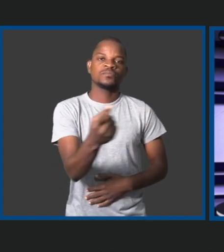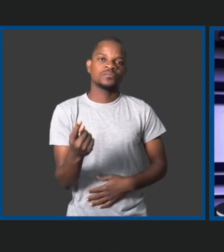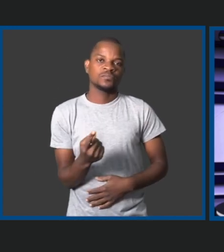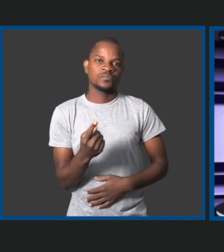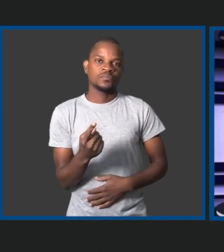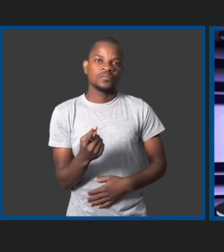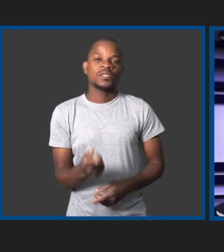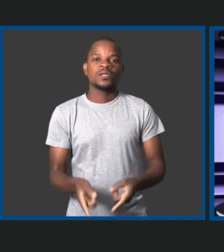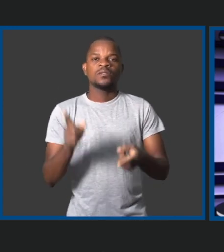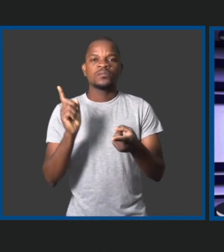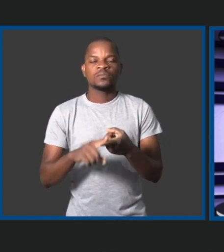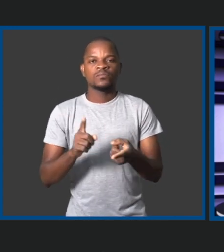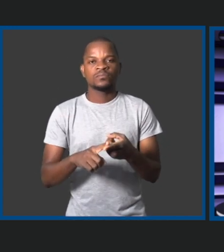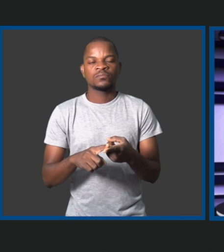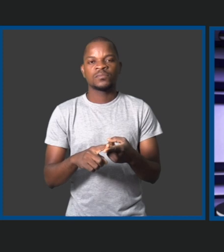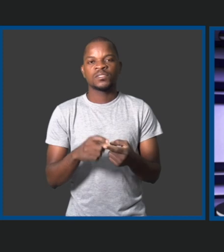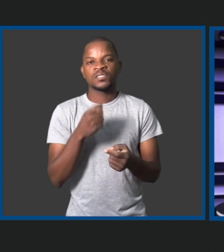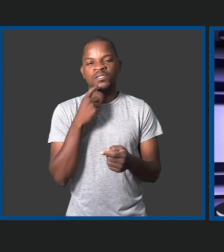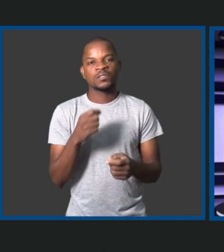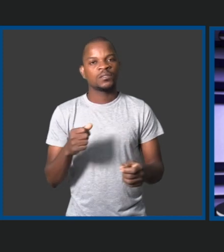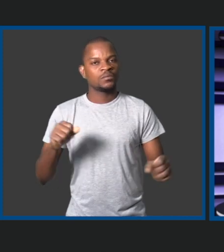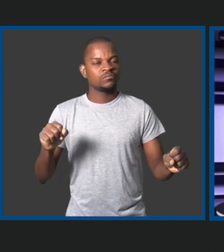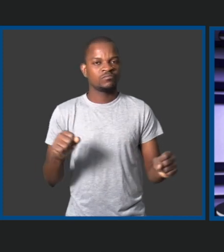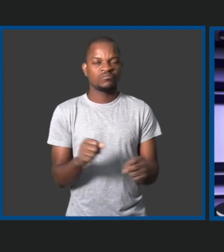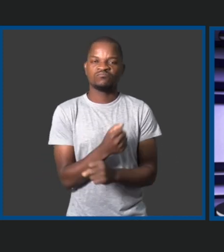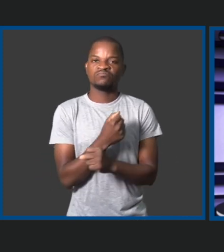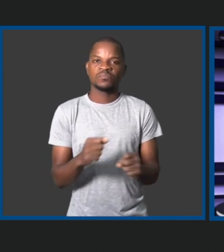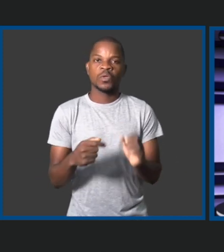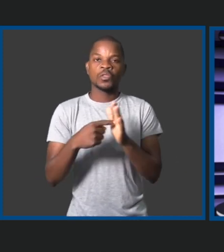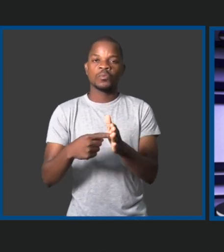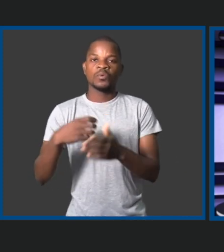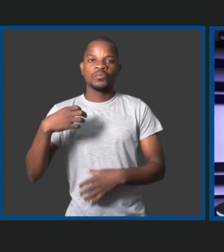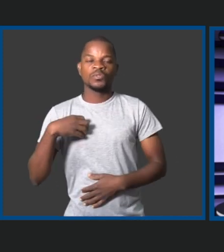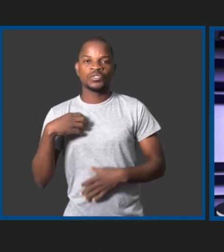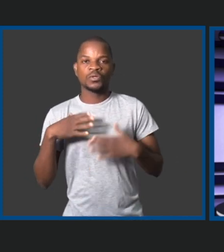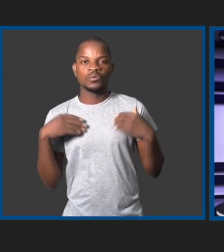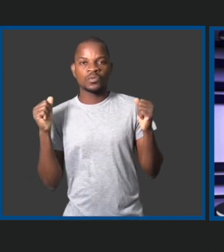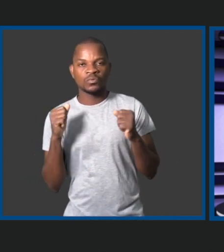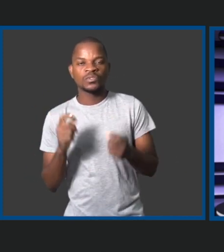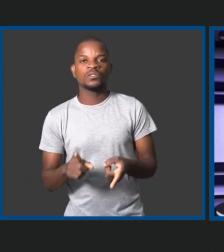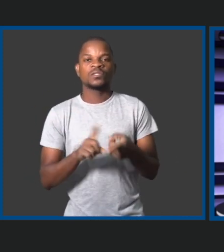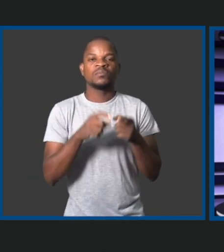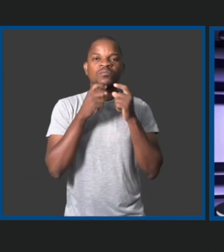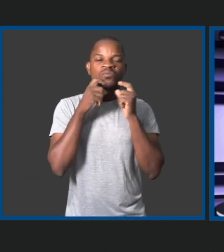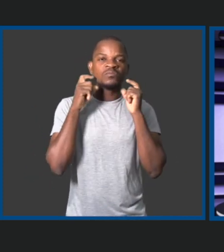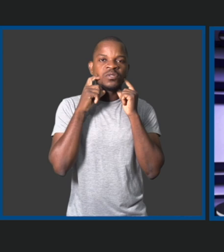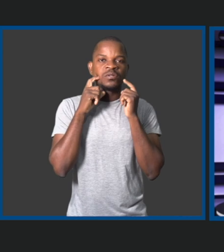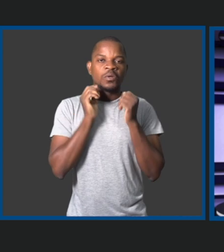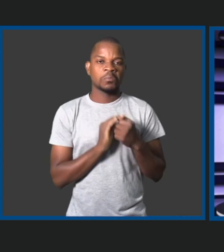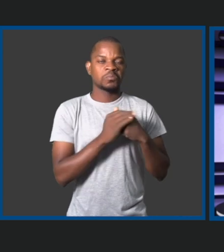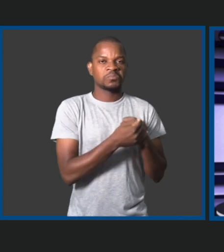orientação que Ministério da Saúde dá é que não é conveniente, nem para o Ministério da Saúde,